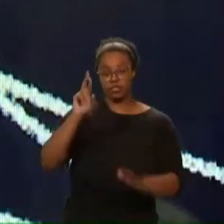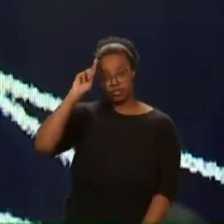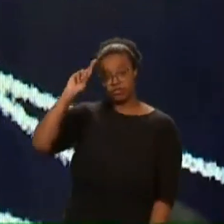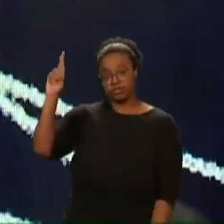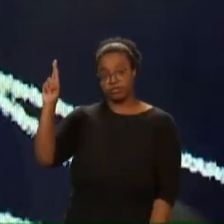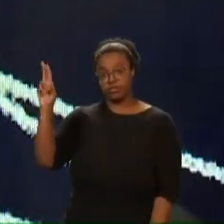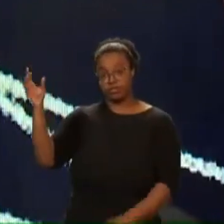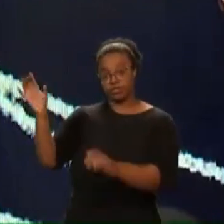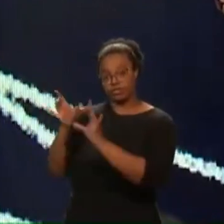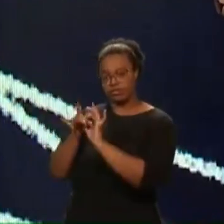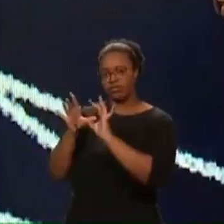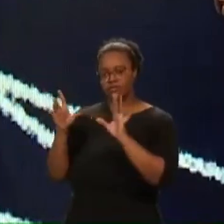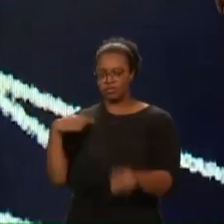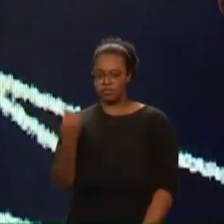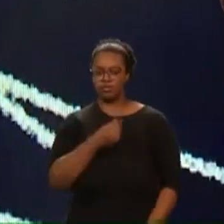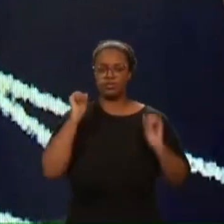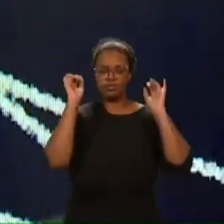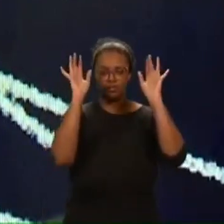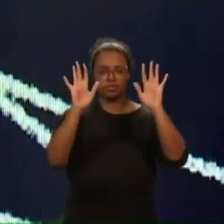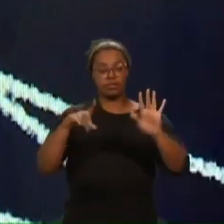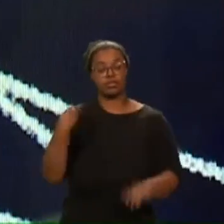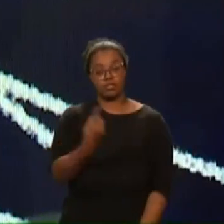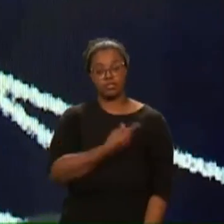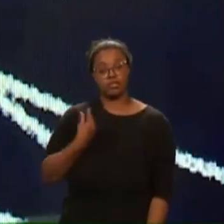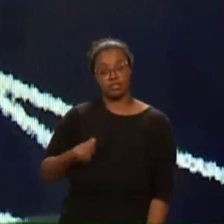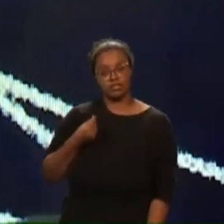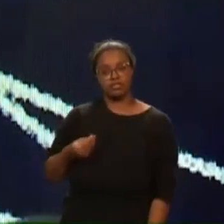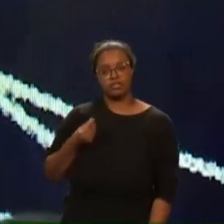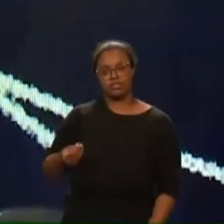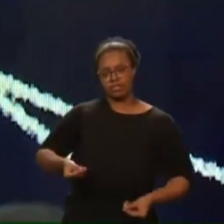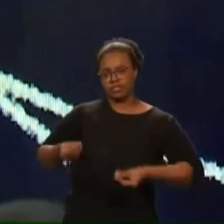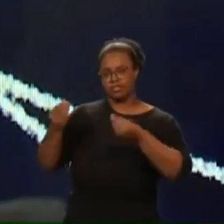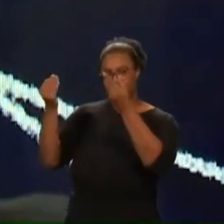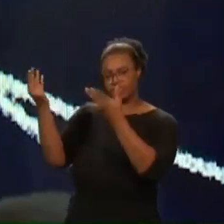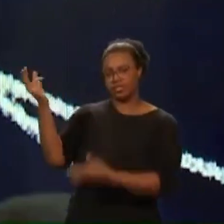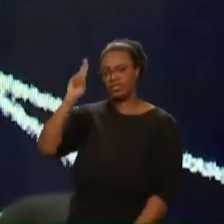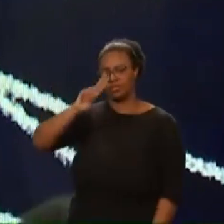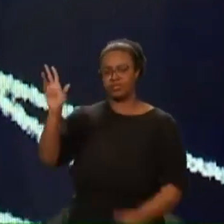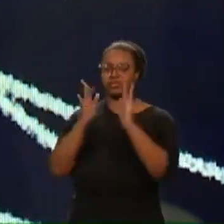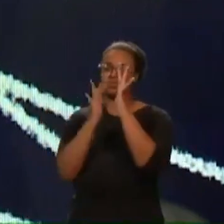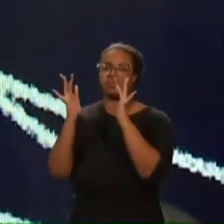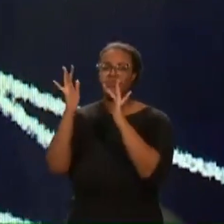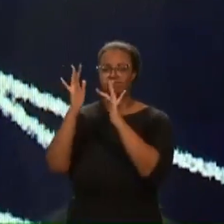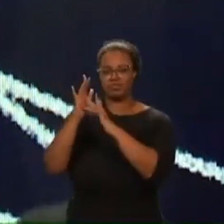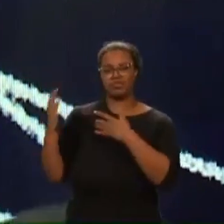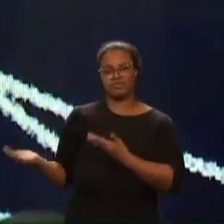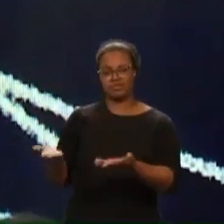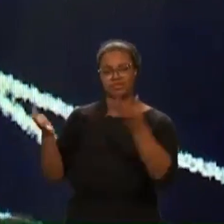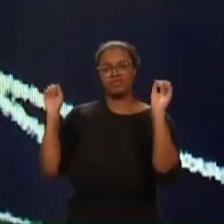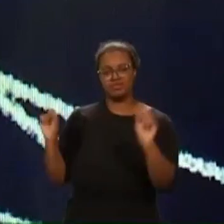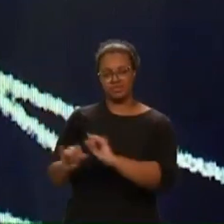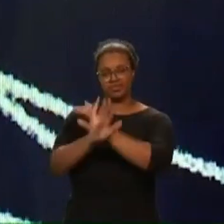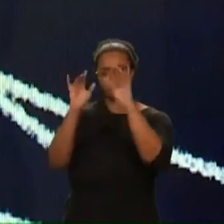tocar a nossa vida por inteira e derramada para que o nome de Jesus seja exaltado engrandecido glorificado